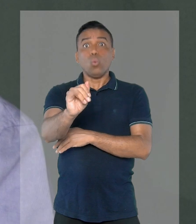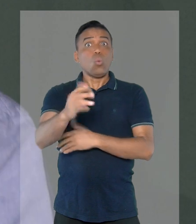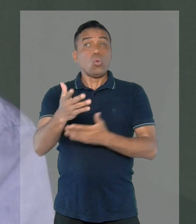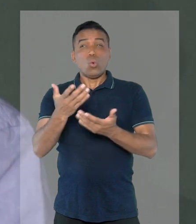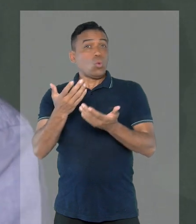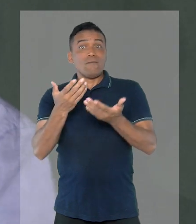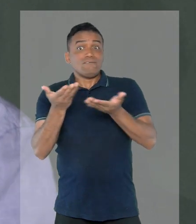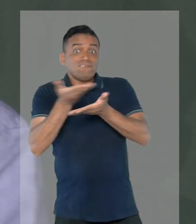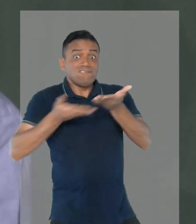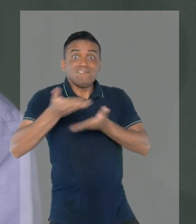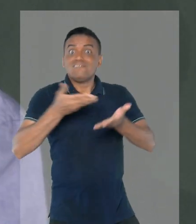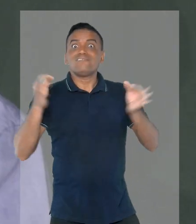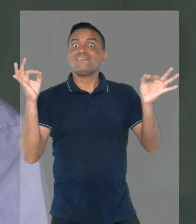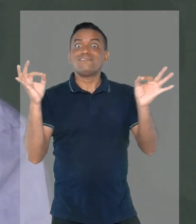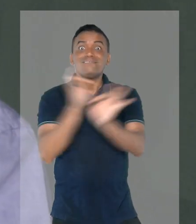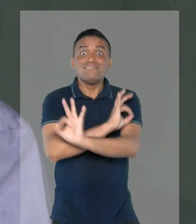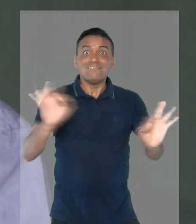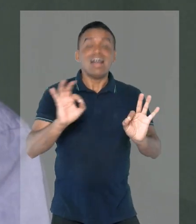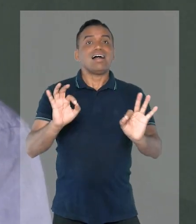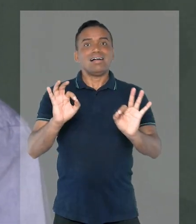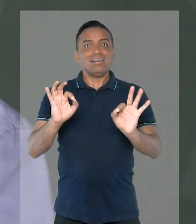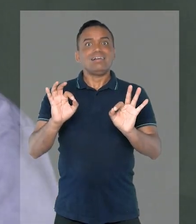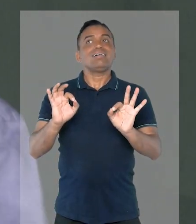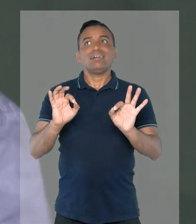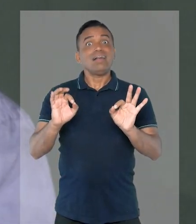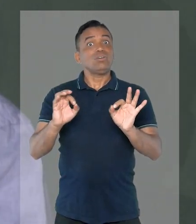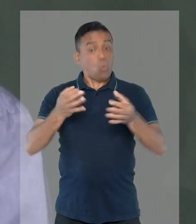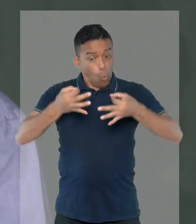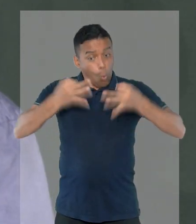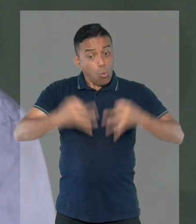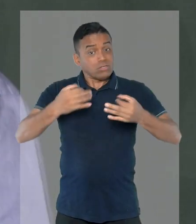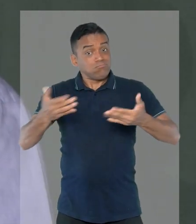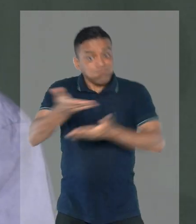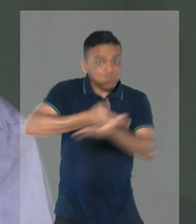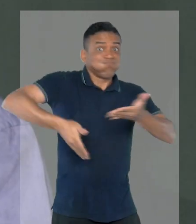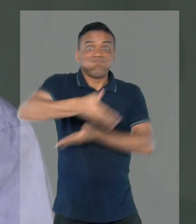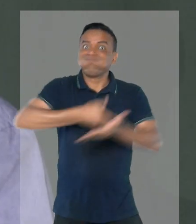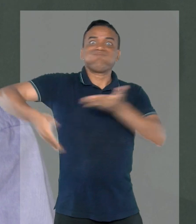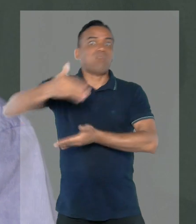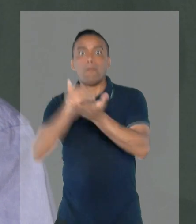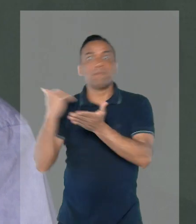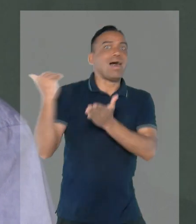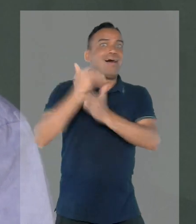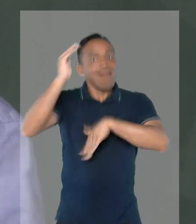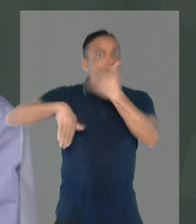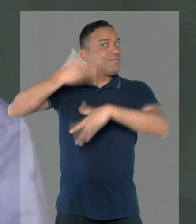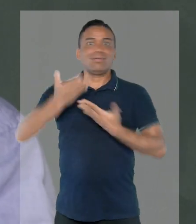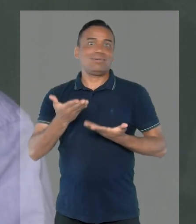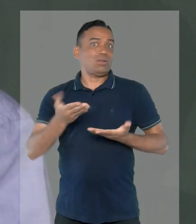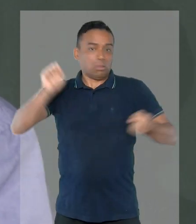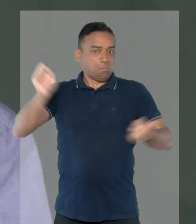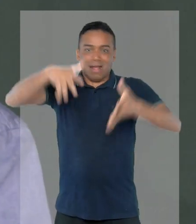sempre difícil, e a gente já viu que aquilo também daria certo. Então as coisas foram convergindo, assim, não tem